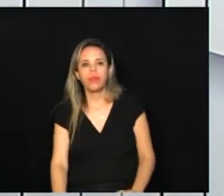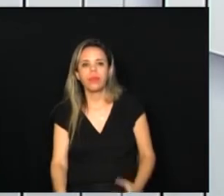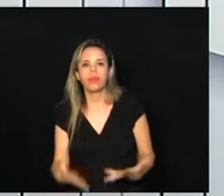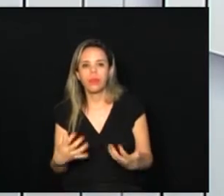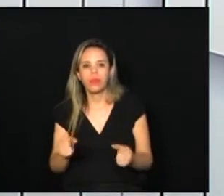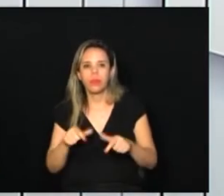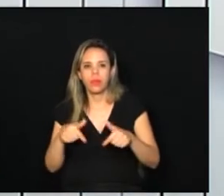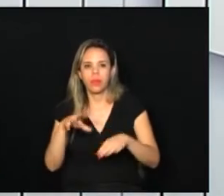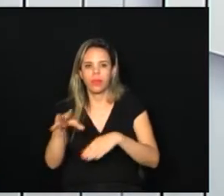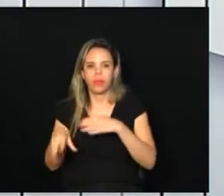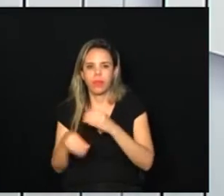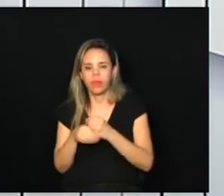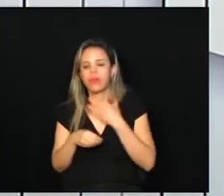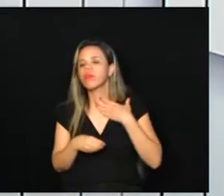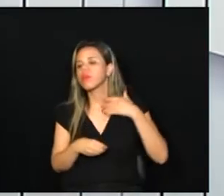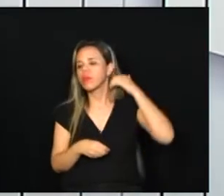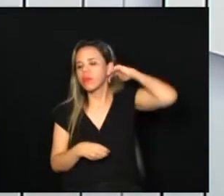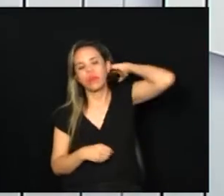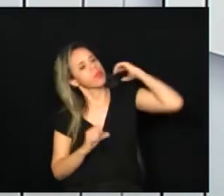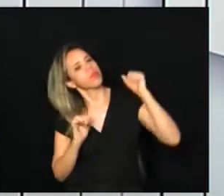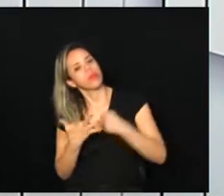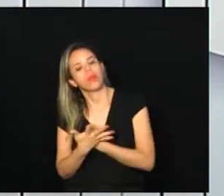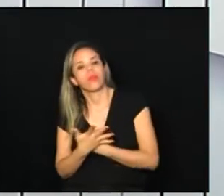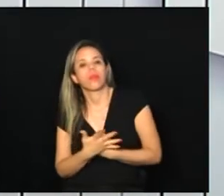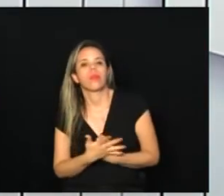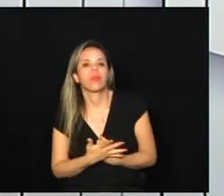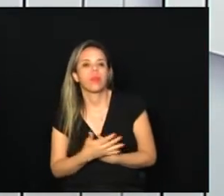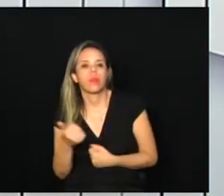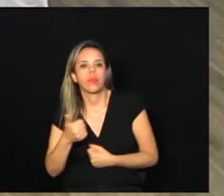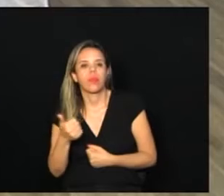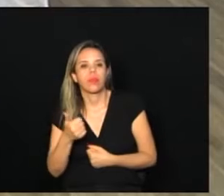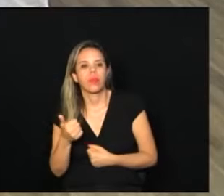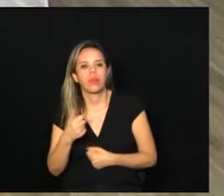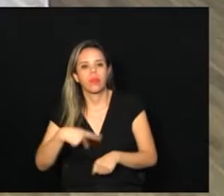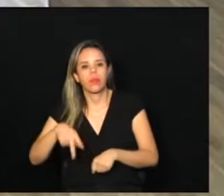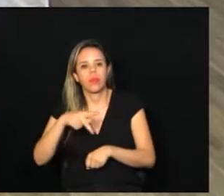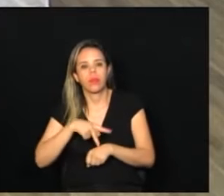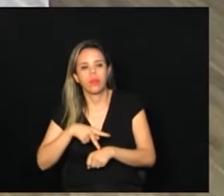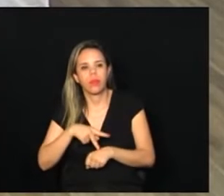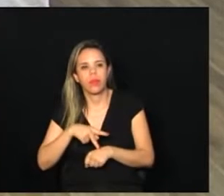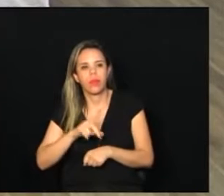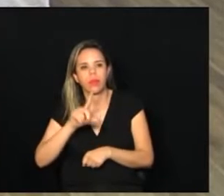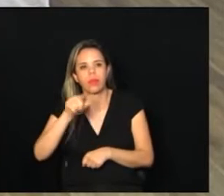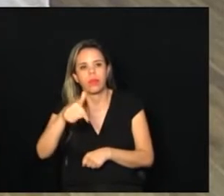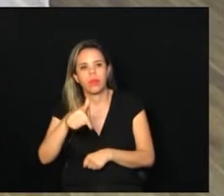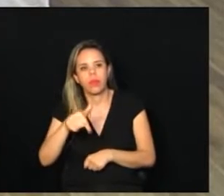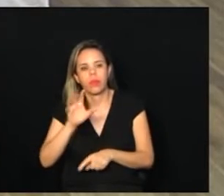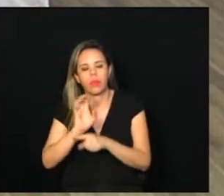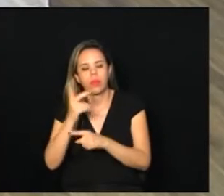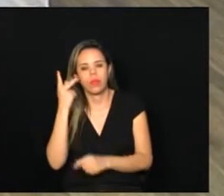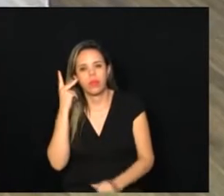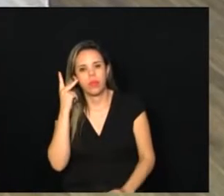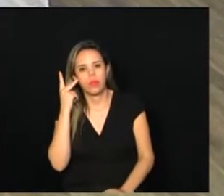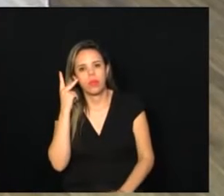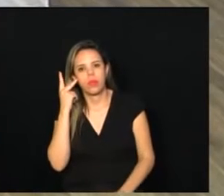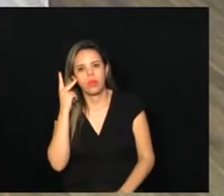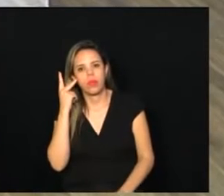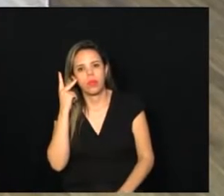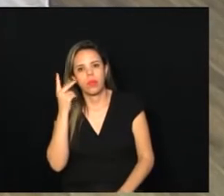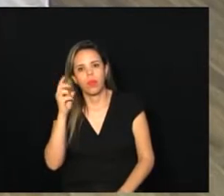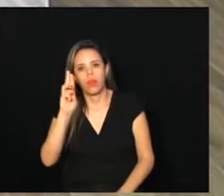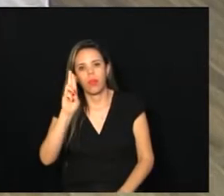vamos atualizar agora os casos da Covid-19, primeiro no nosso país, depois estado de São Paulo,